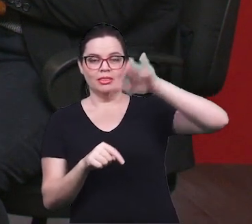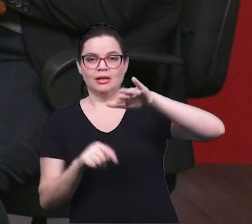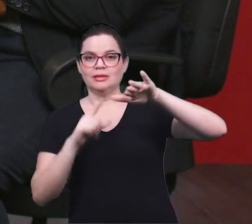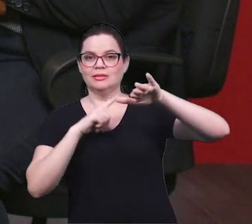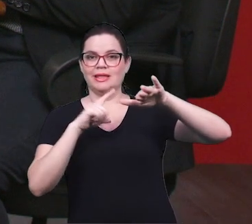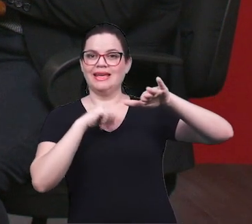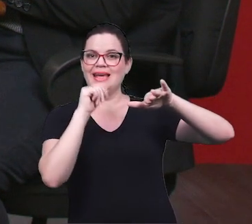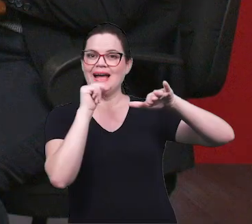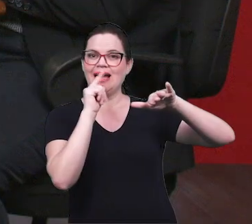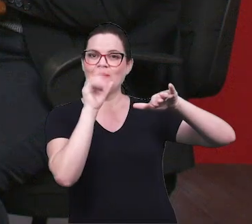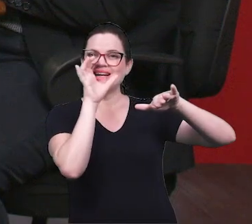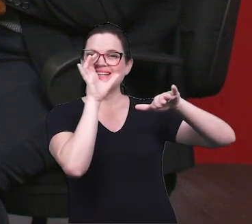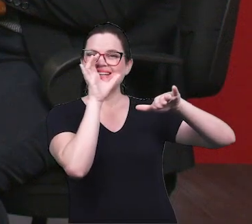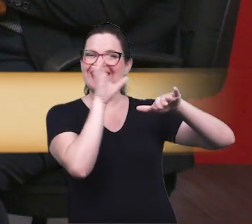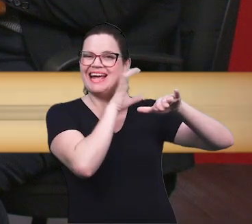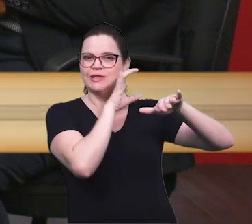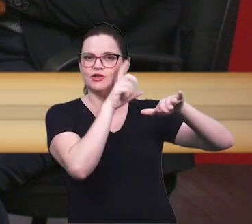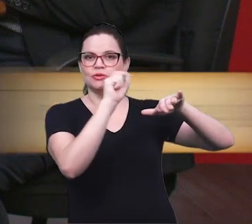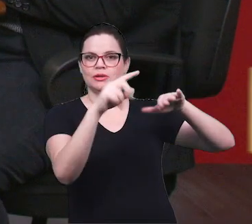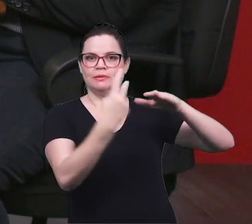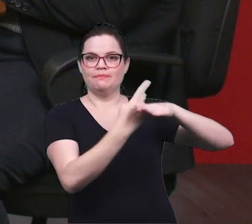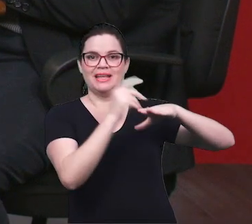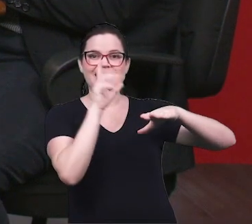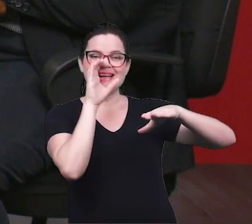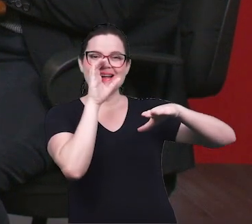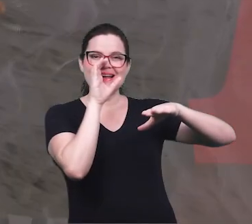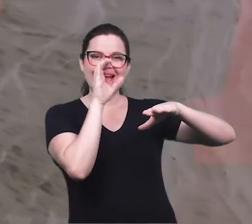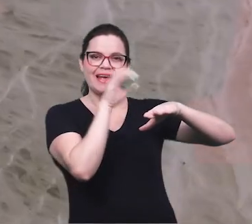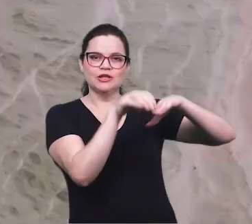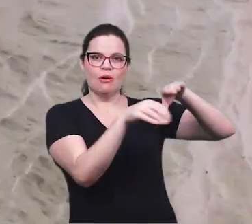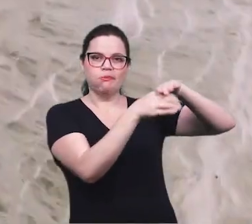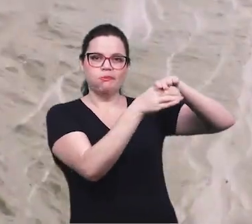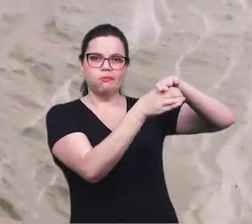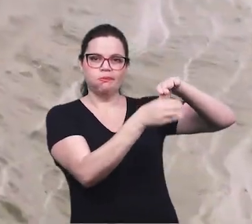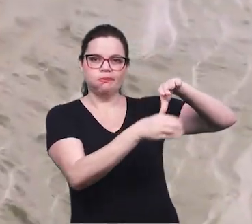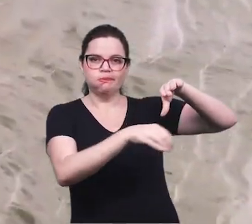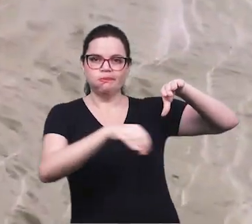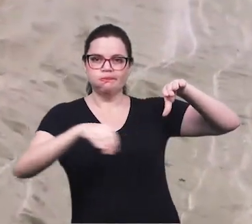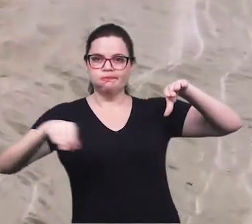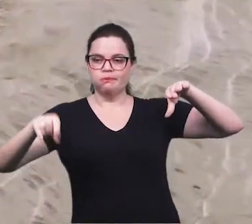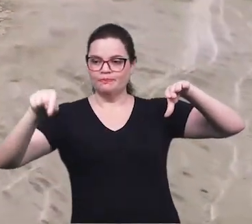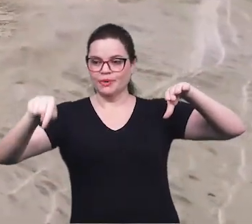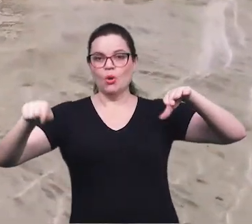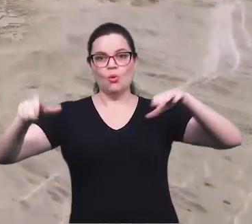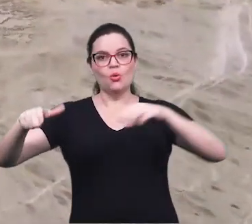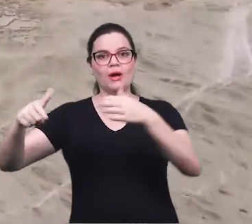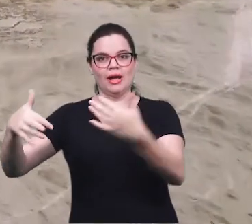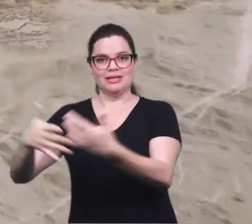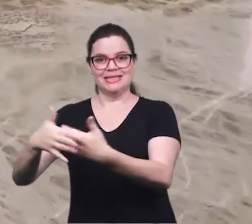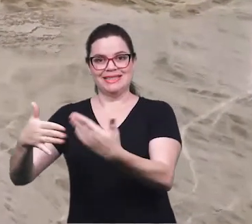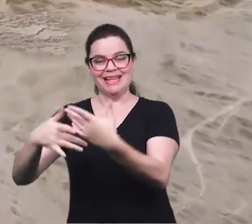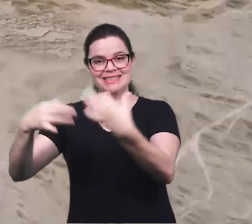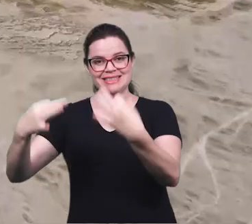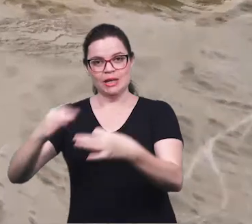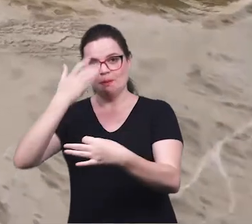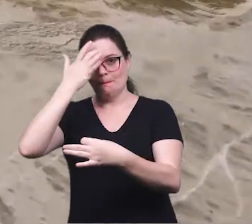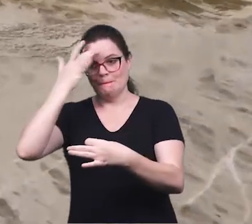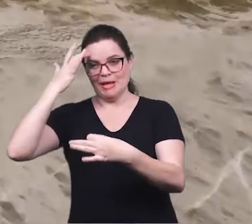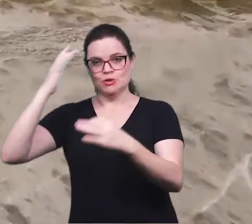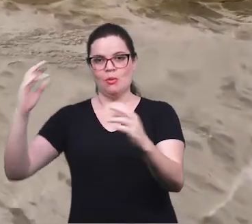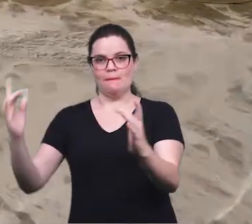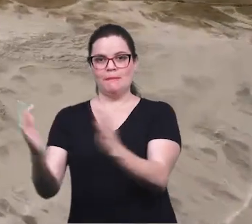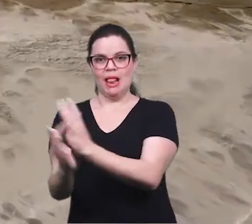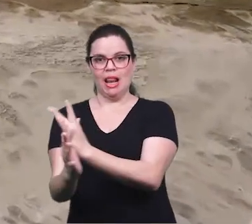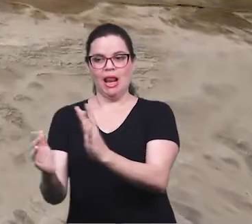aí eles canalizavam essa água, porque a cidade grande era Laodiceia. Sim. Então eles canalizavam aquela água